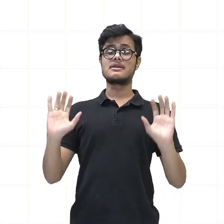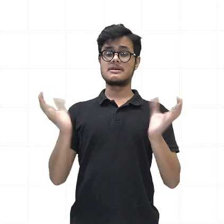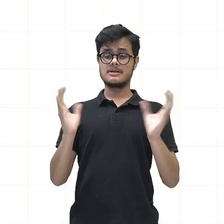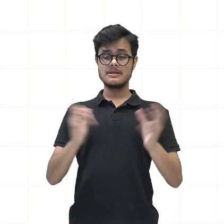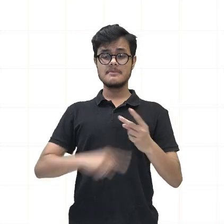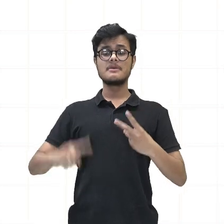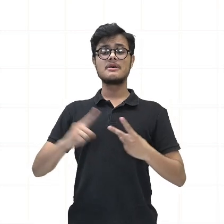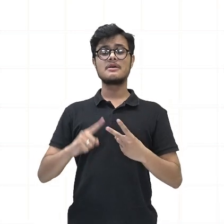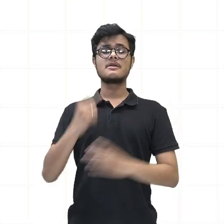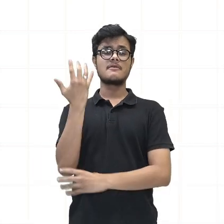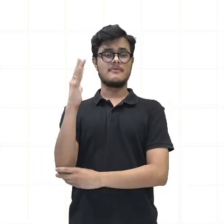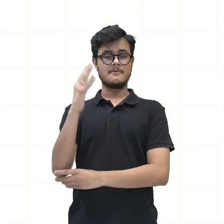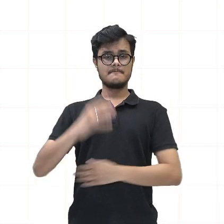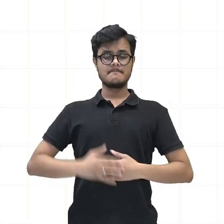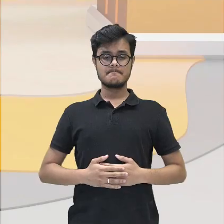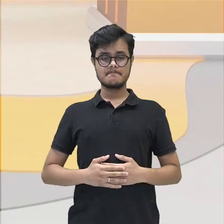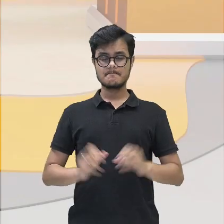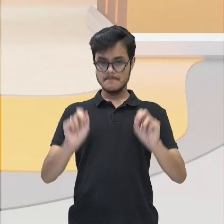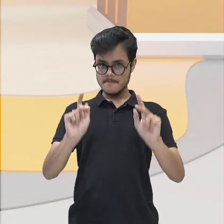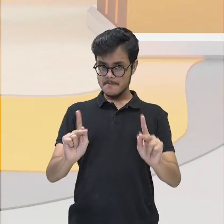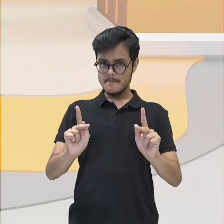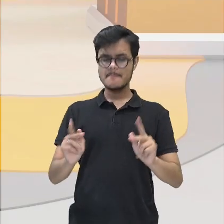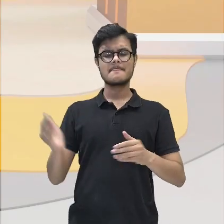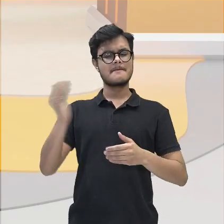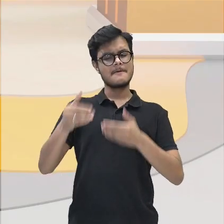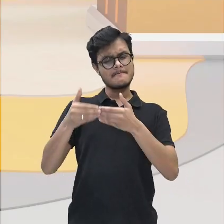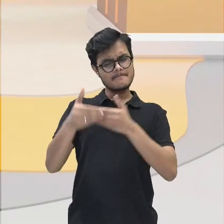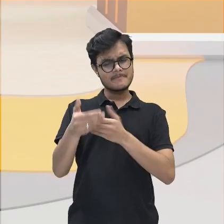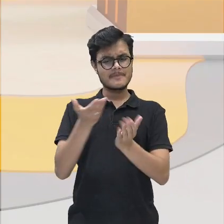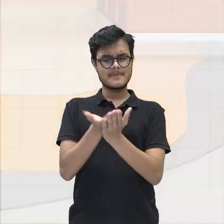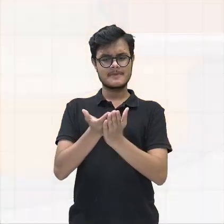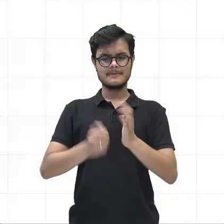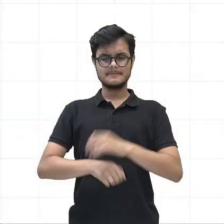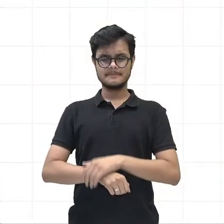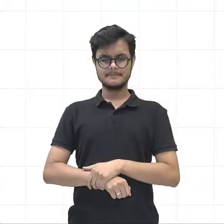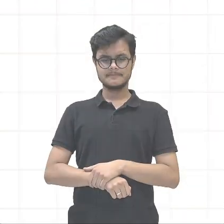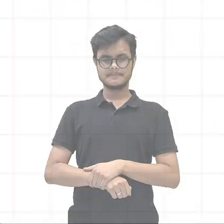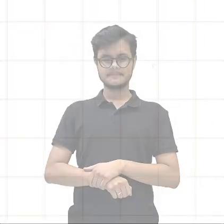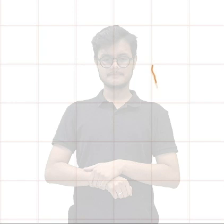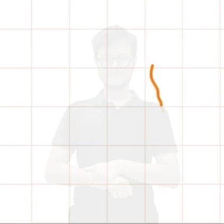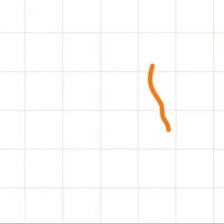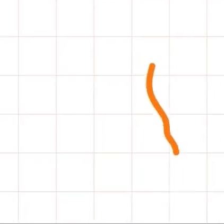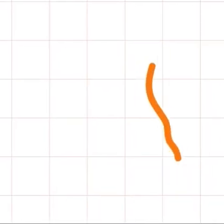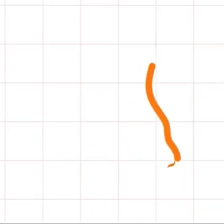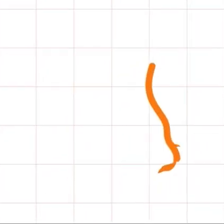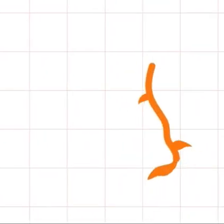e vegetação. Então, vamos lá para a nossa aula.